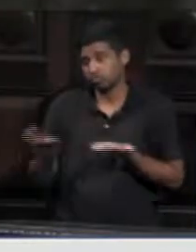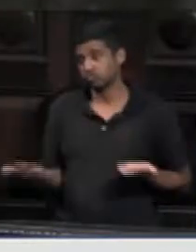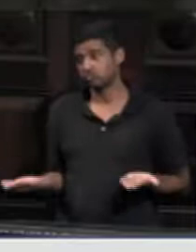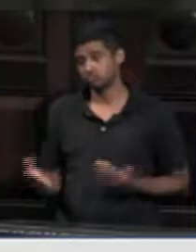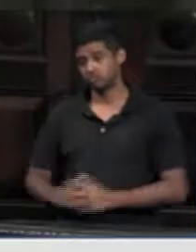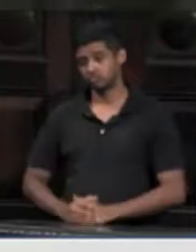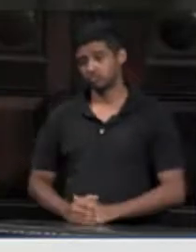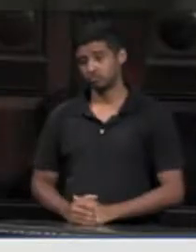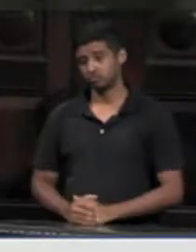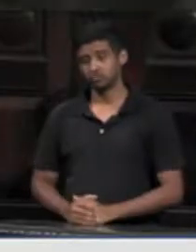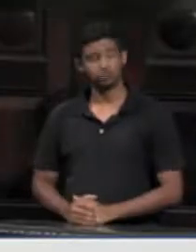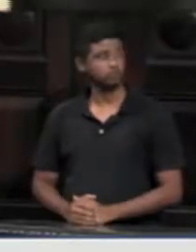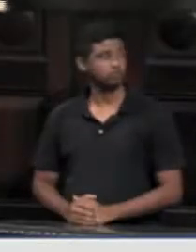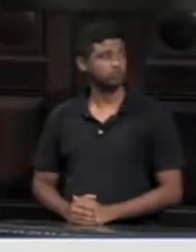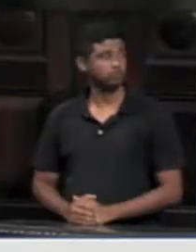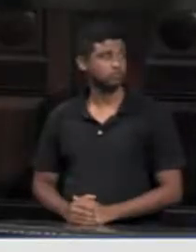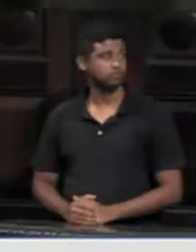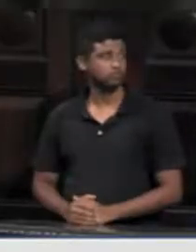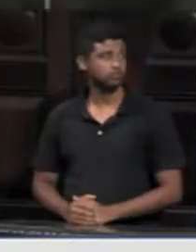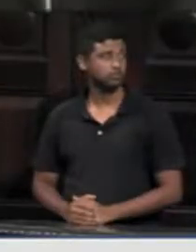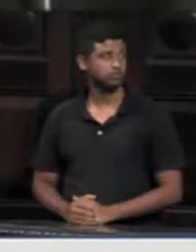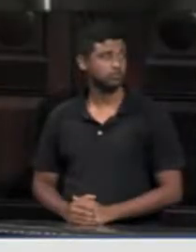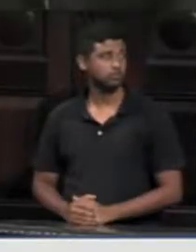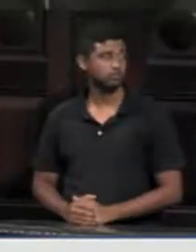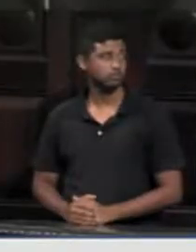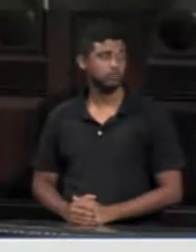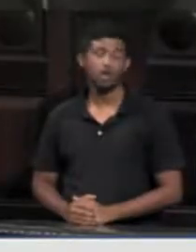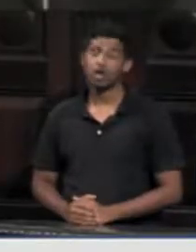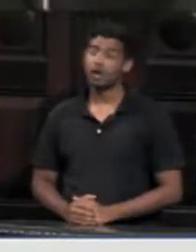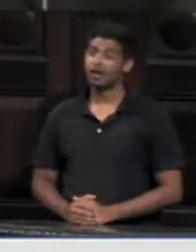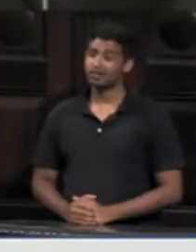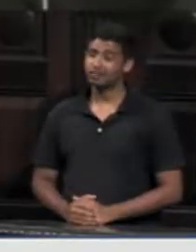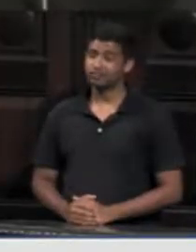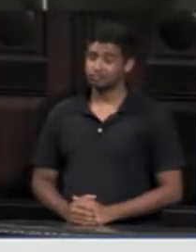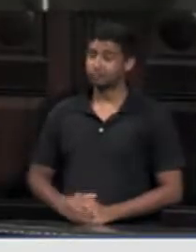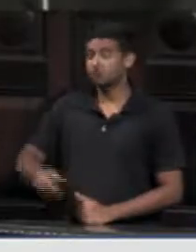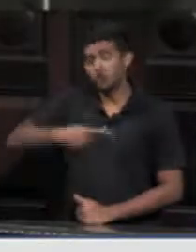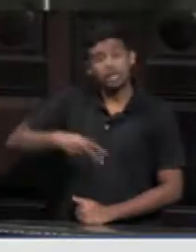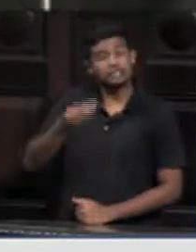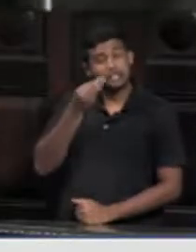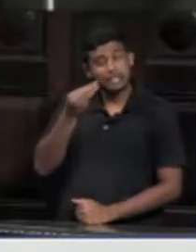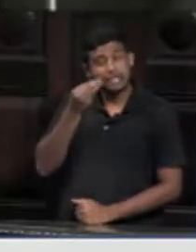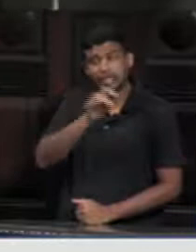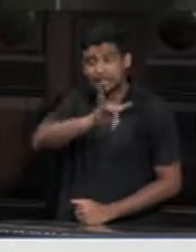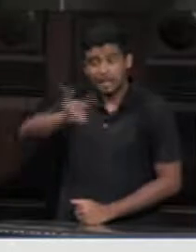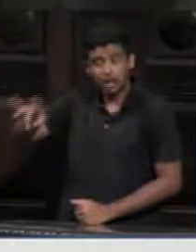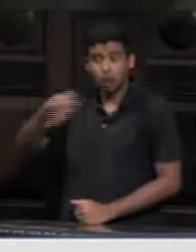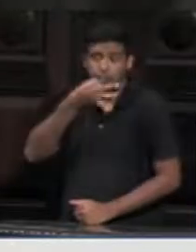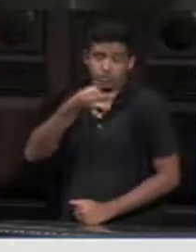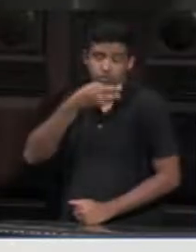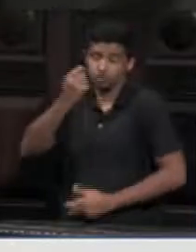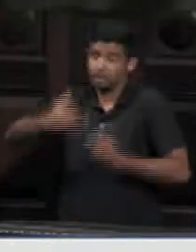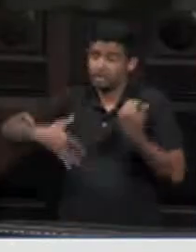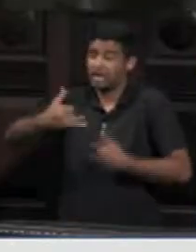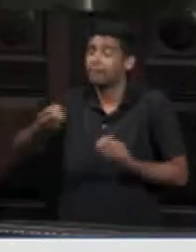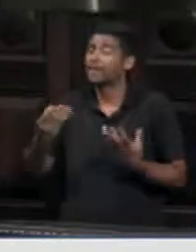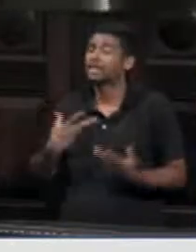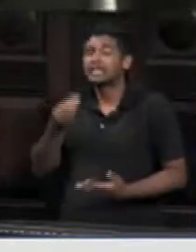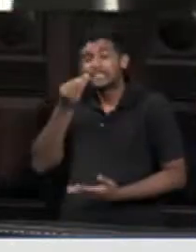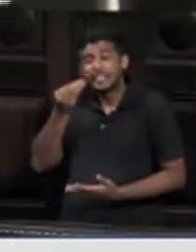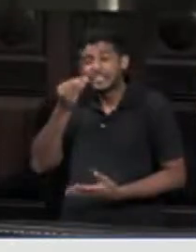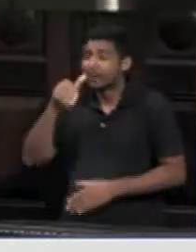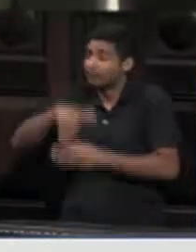gente está costurando, nós estamos costurando para que a gente possa votar o projeto da região metropolitana. Não